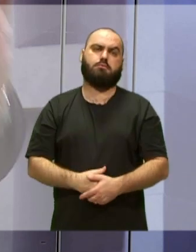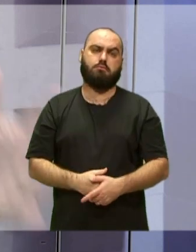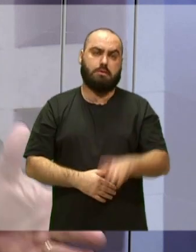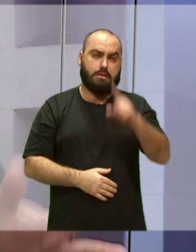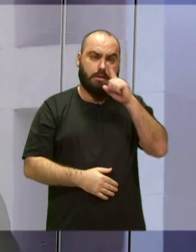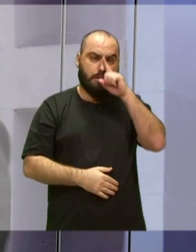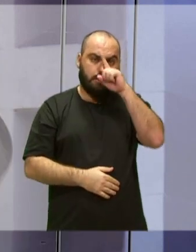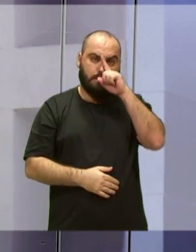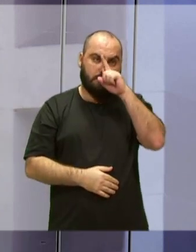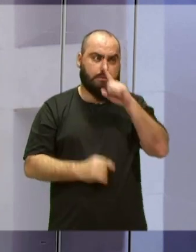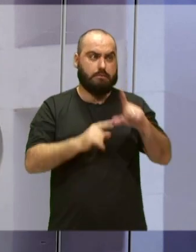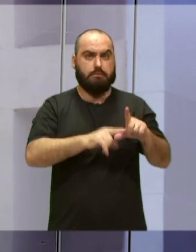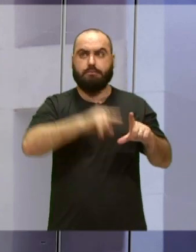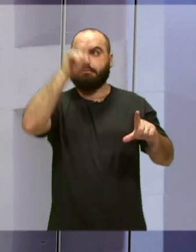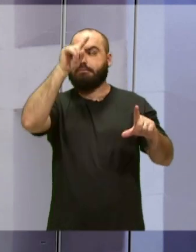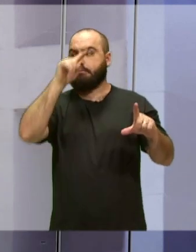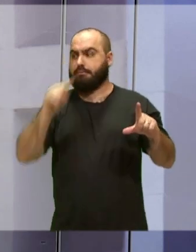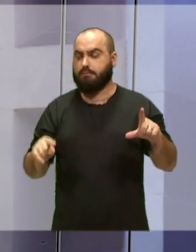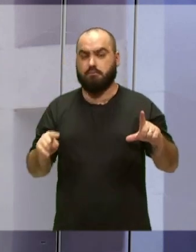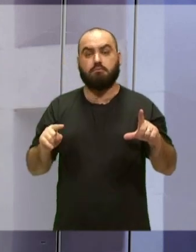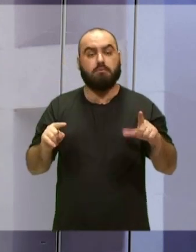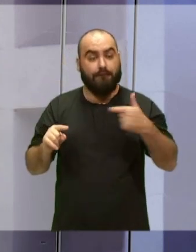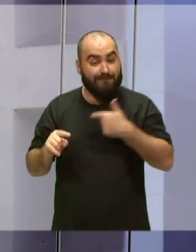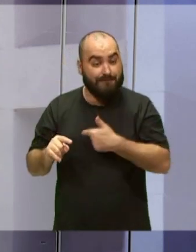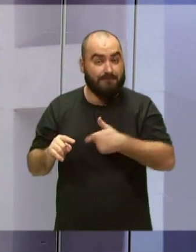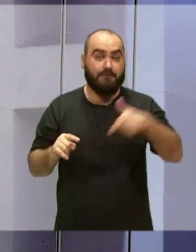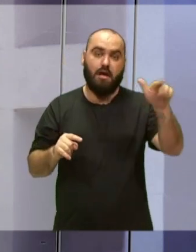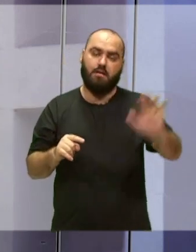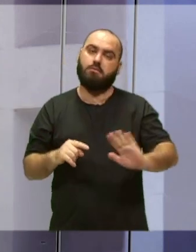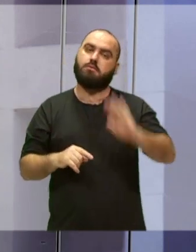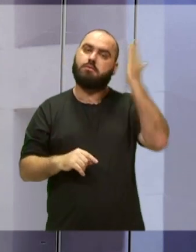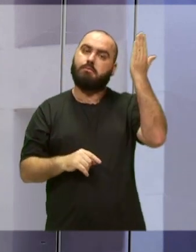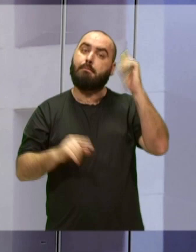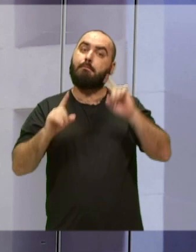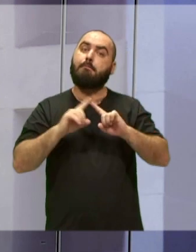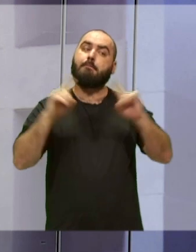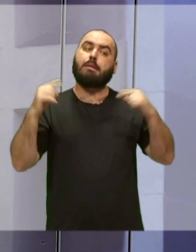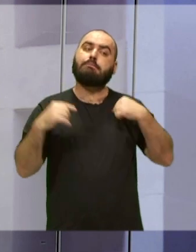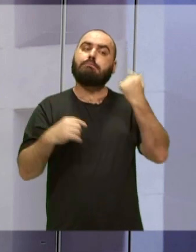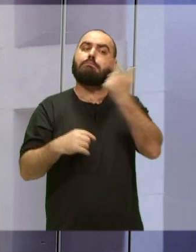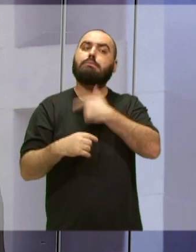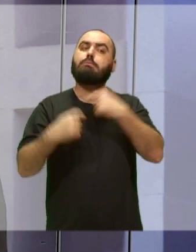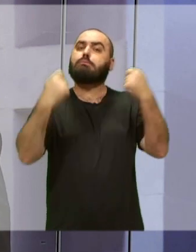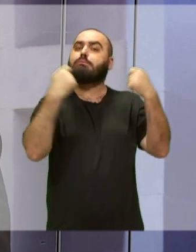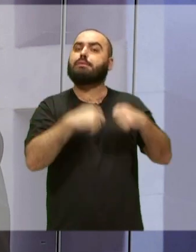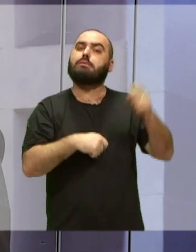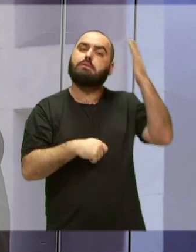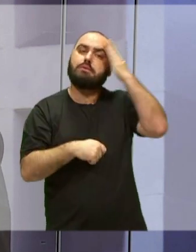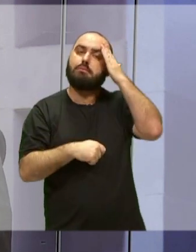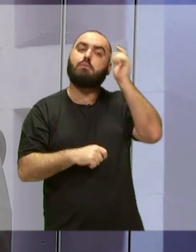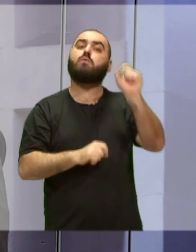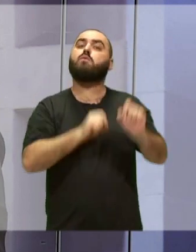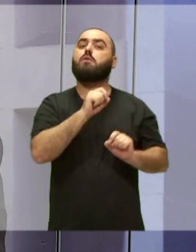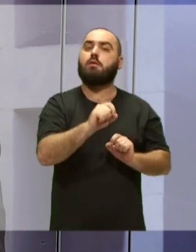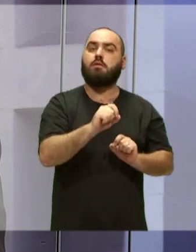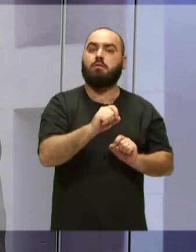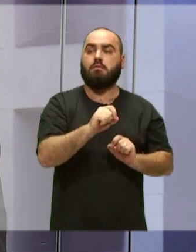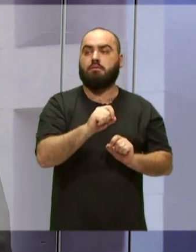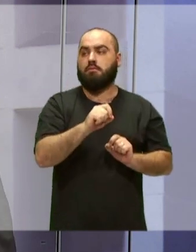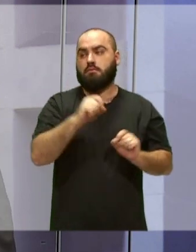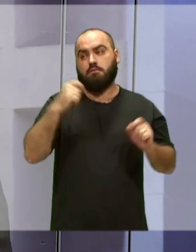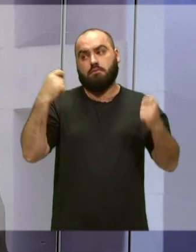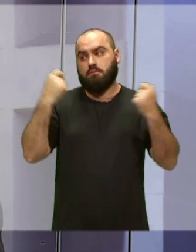para cima é para baixo vai acontecer o fato é o seguinte o que que nós precisamos entender temos que pôr na ponta do